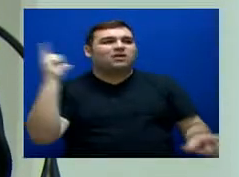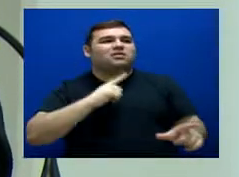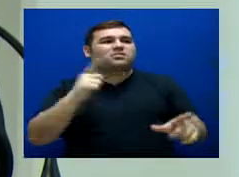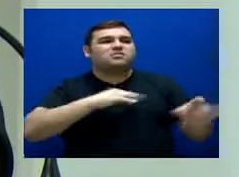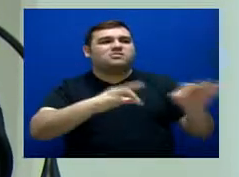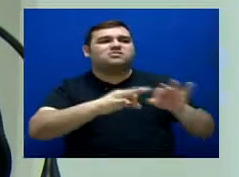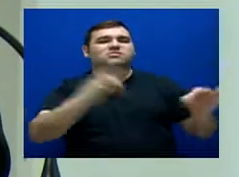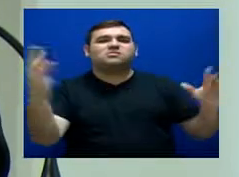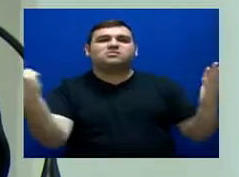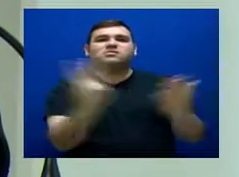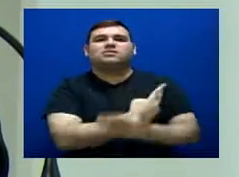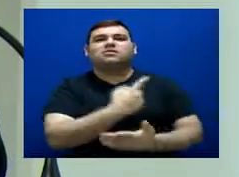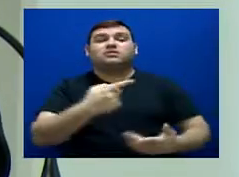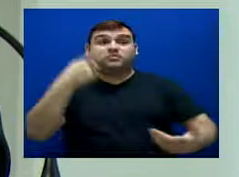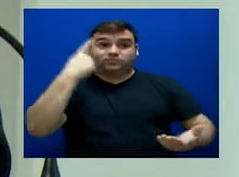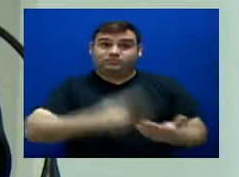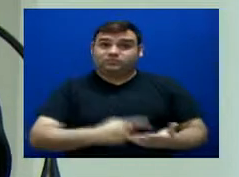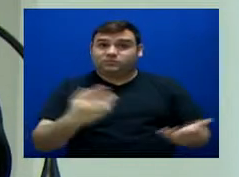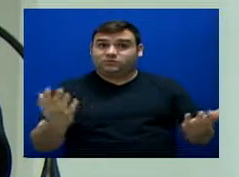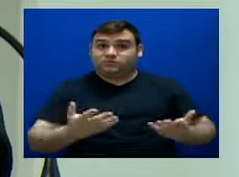ela.